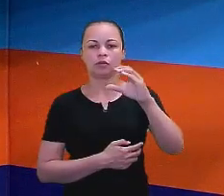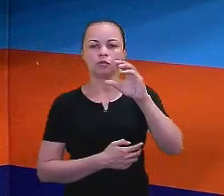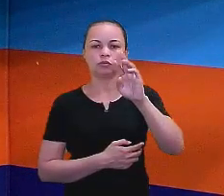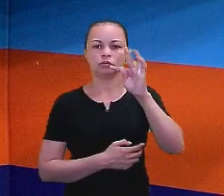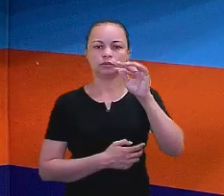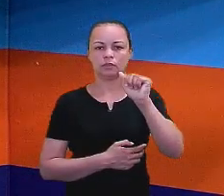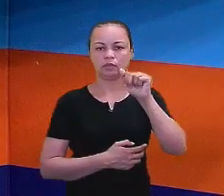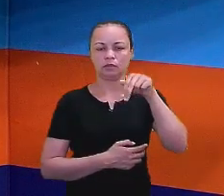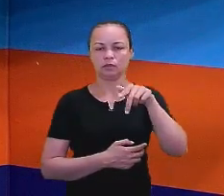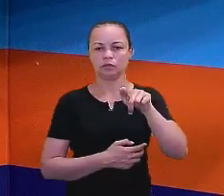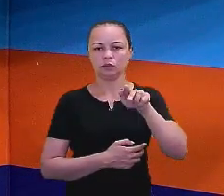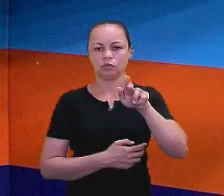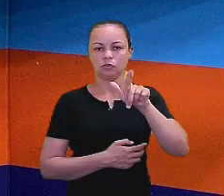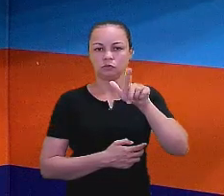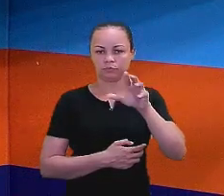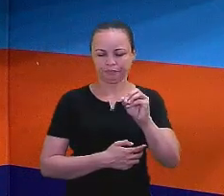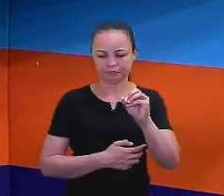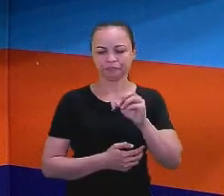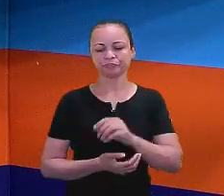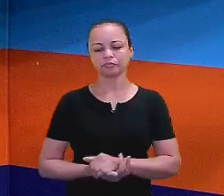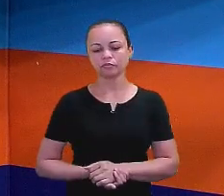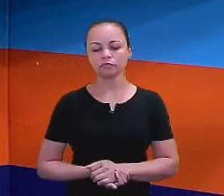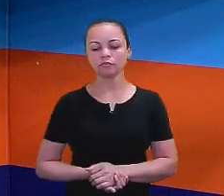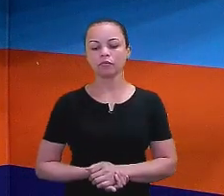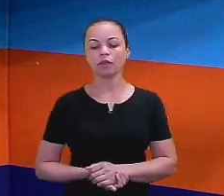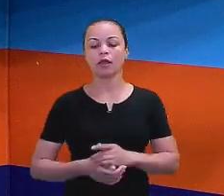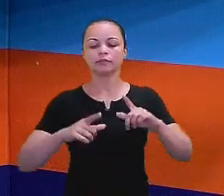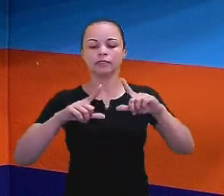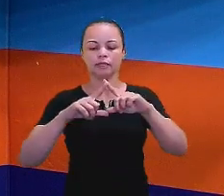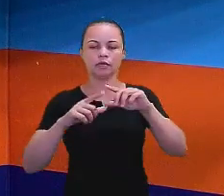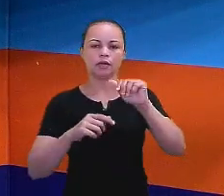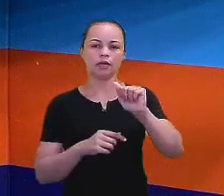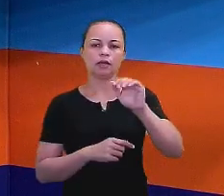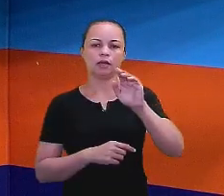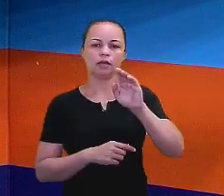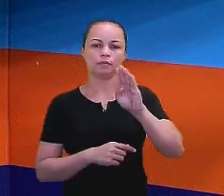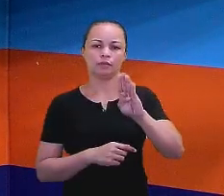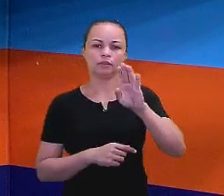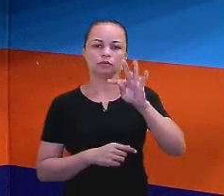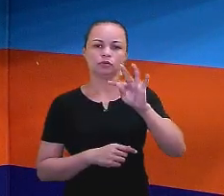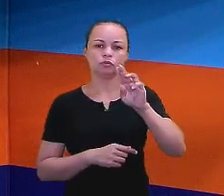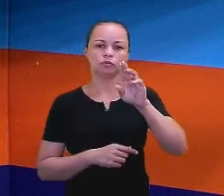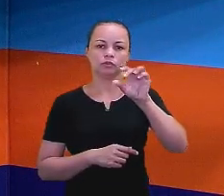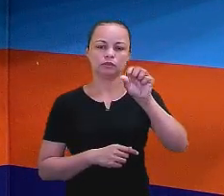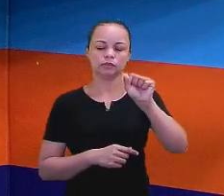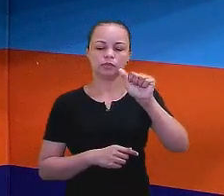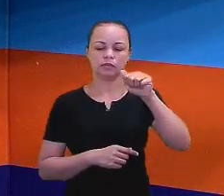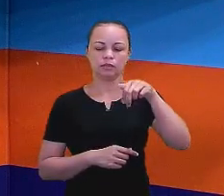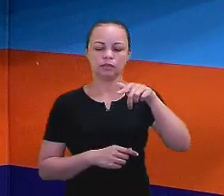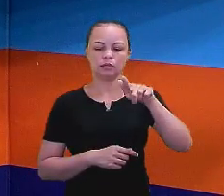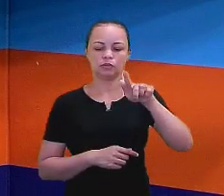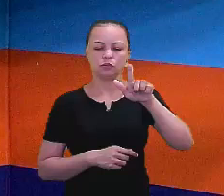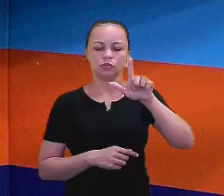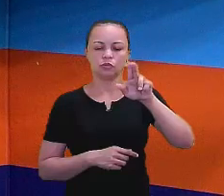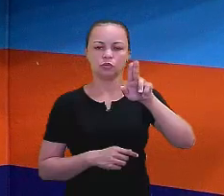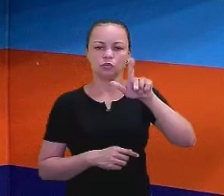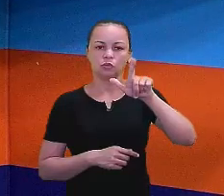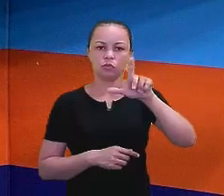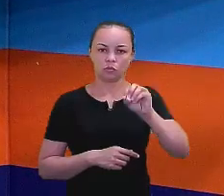tá? Triângulo obtusângulo. Um triângulo é obtusângulo quando possui um